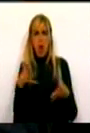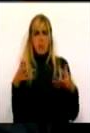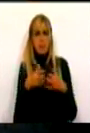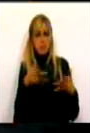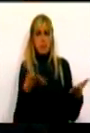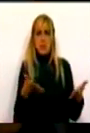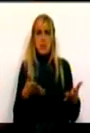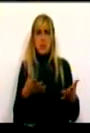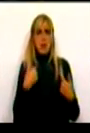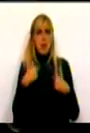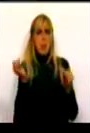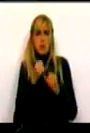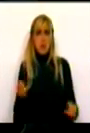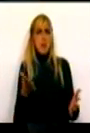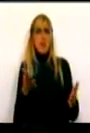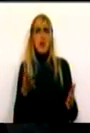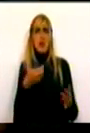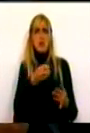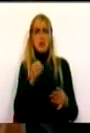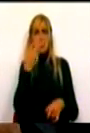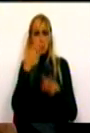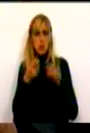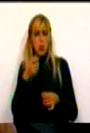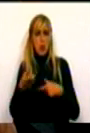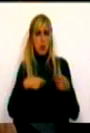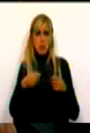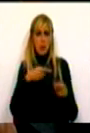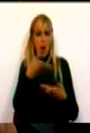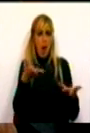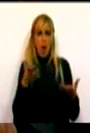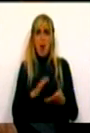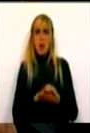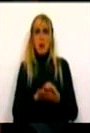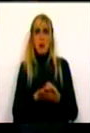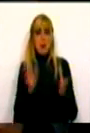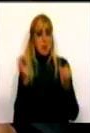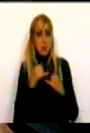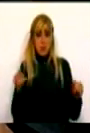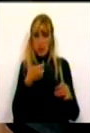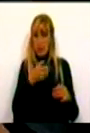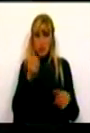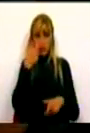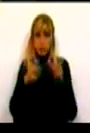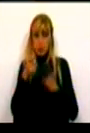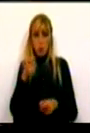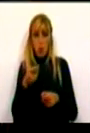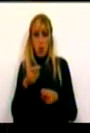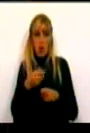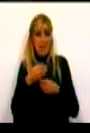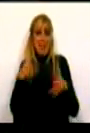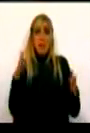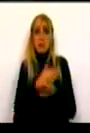isso não é possível haver 500 operacionais para coordenar um canto pressões 500 operacionais estão em grandes